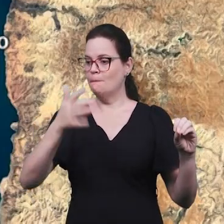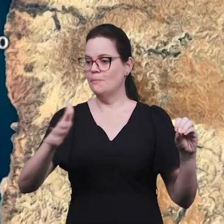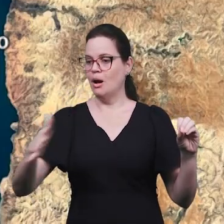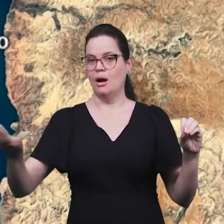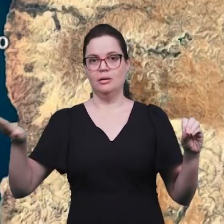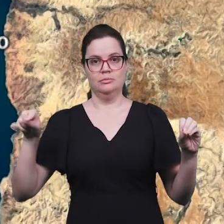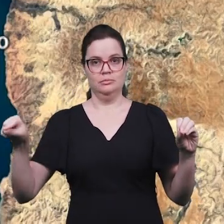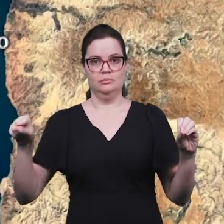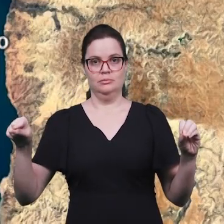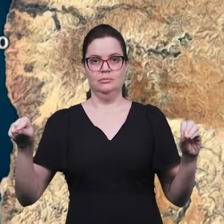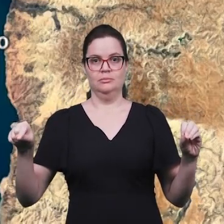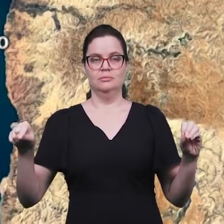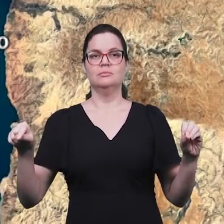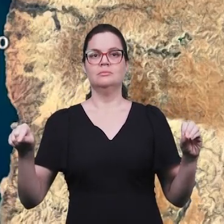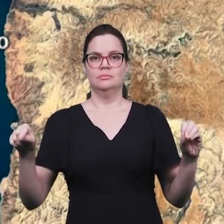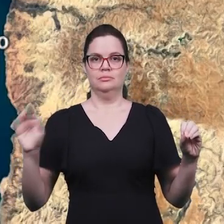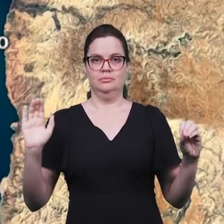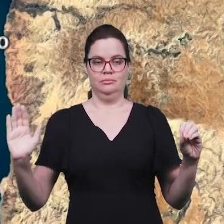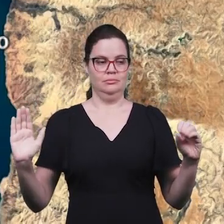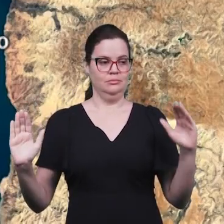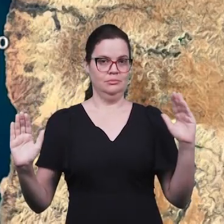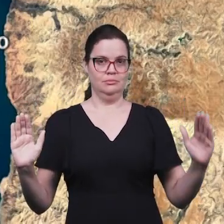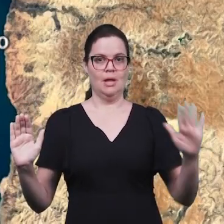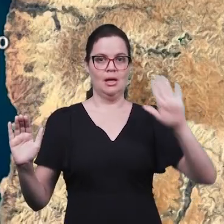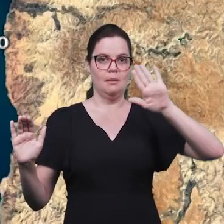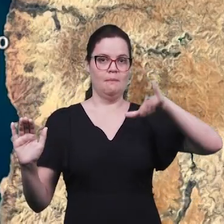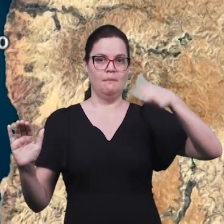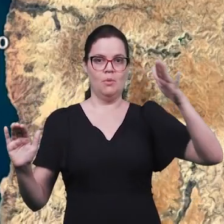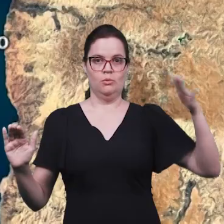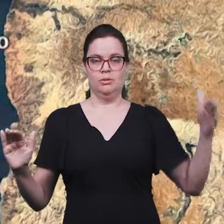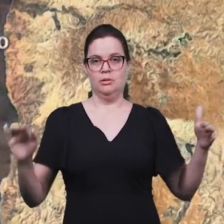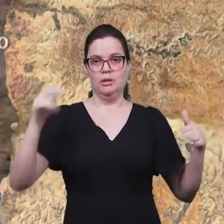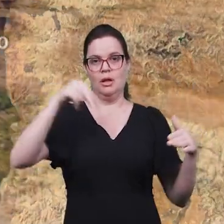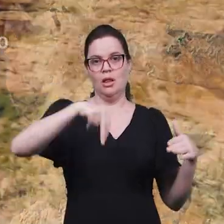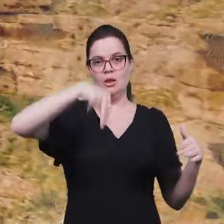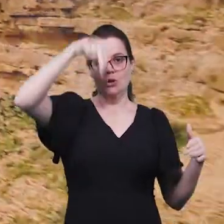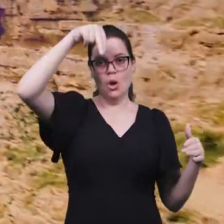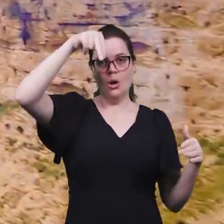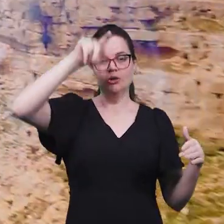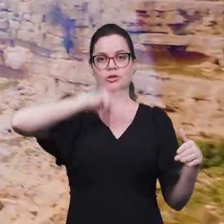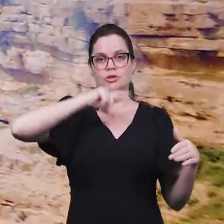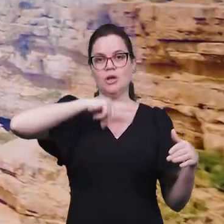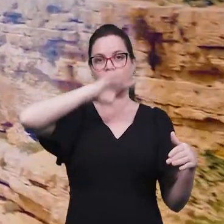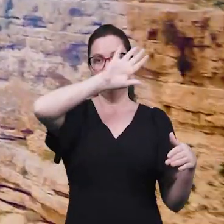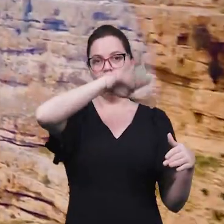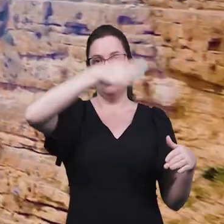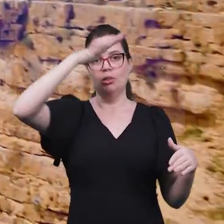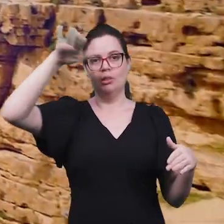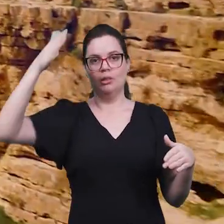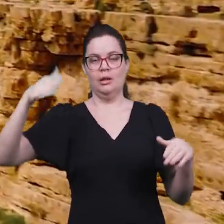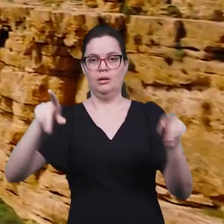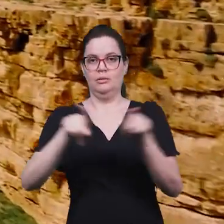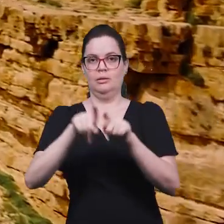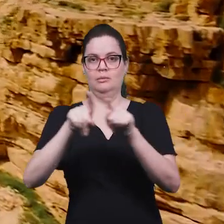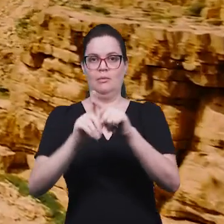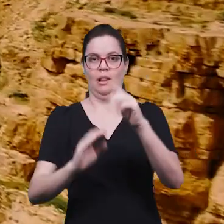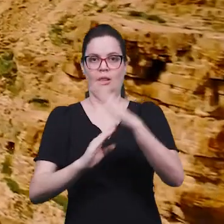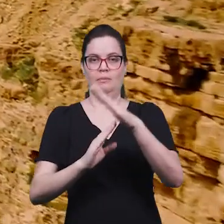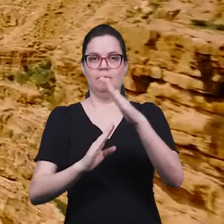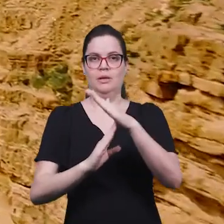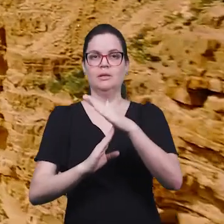que marca o limite oriental no deserto. No norte, as colinas de Golã são o